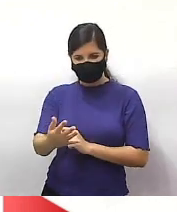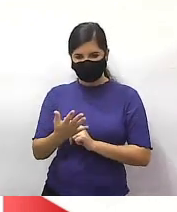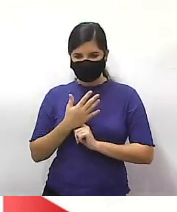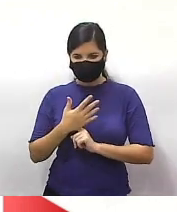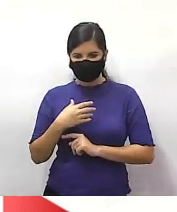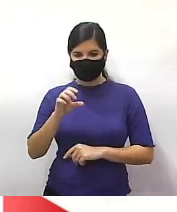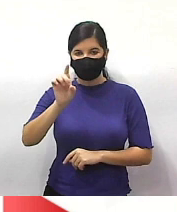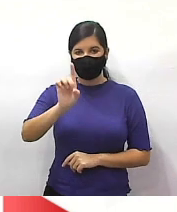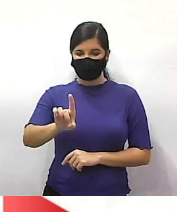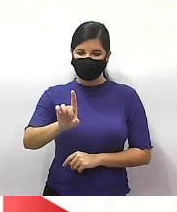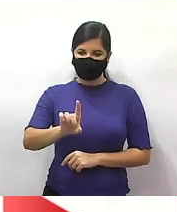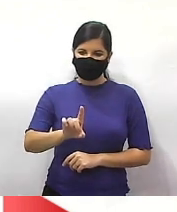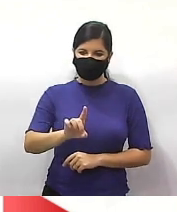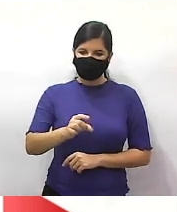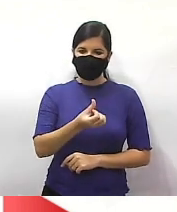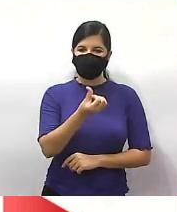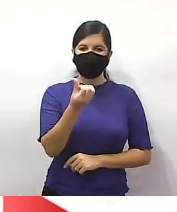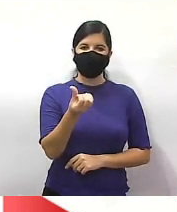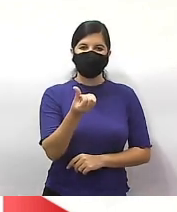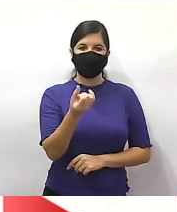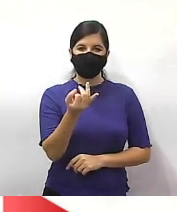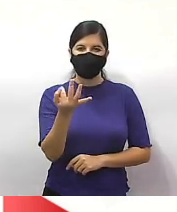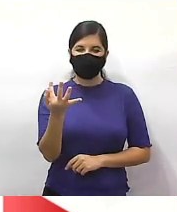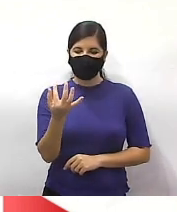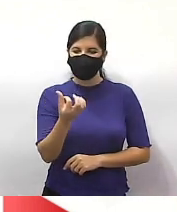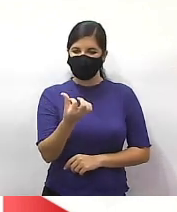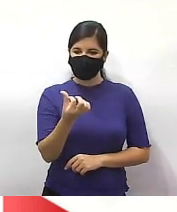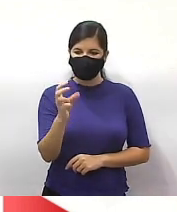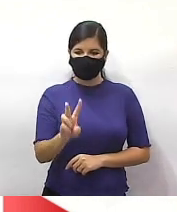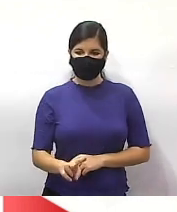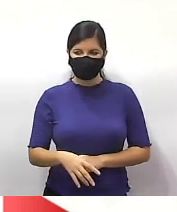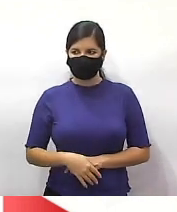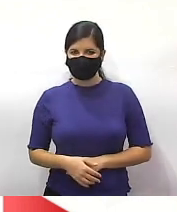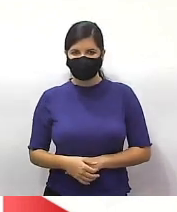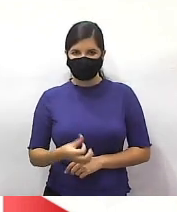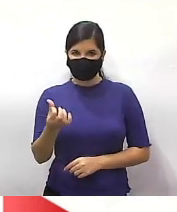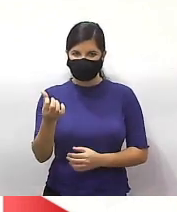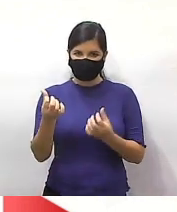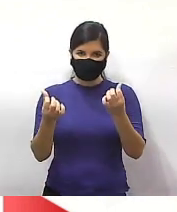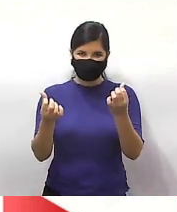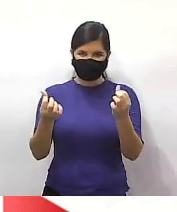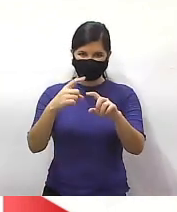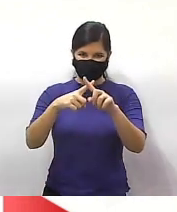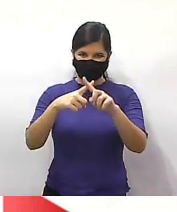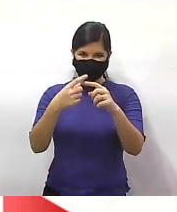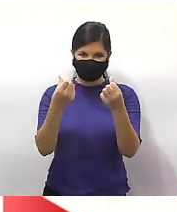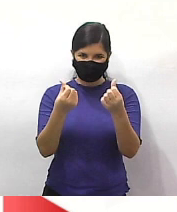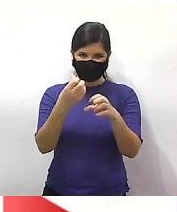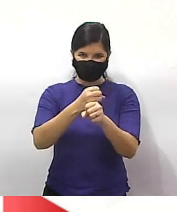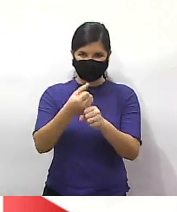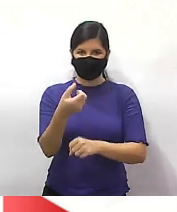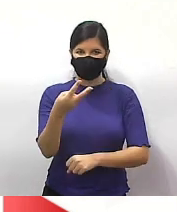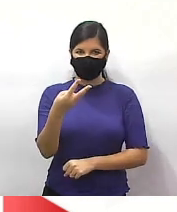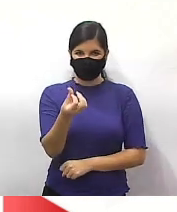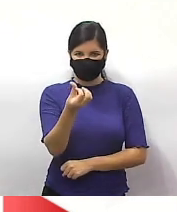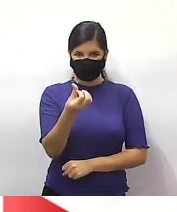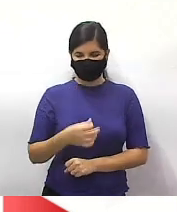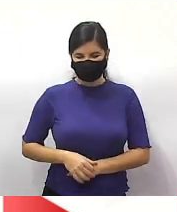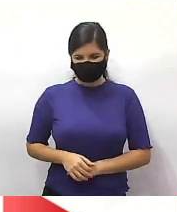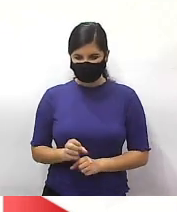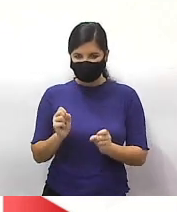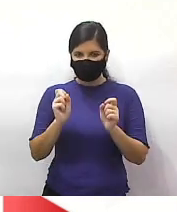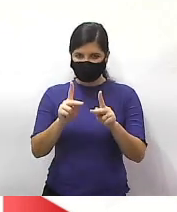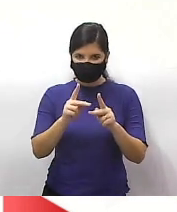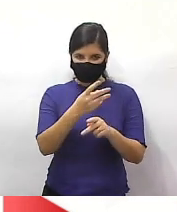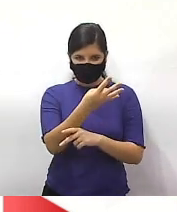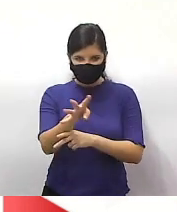o item D, o 6 vai estar 6 vezes, mesma coisa. 6 vezes 6, 36, tá bom? Tabelinha